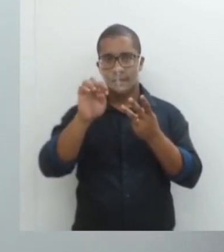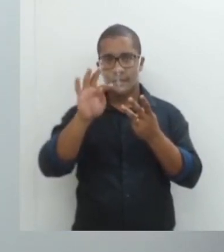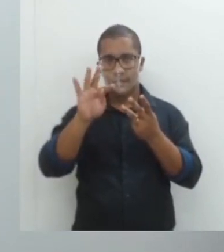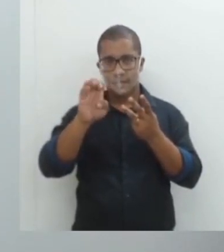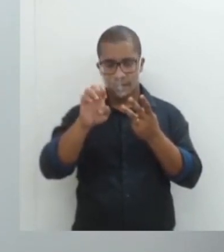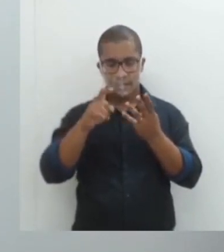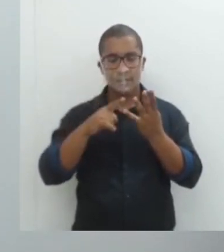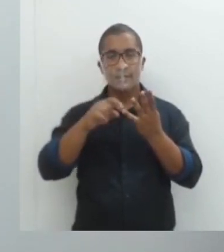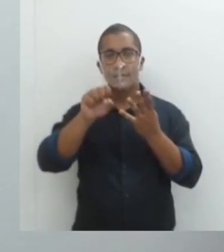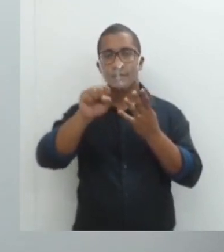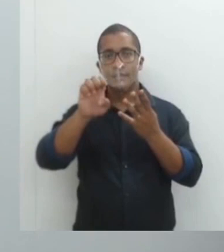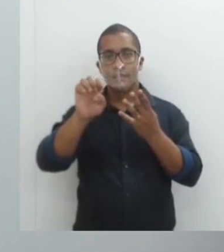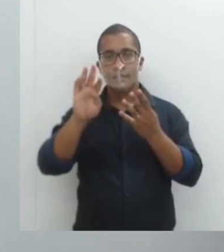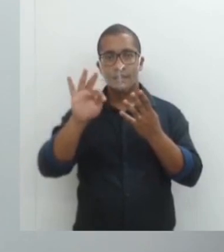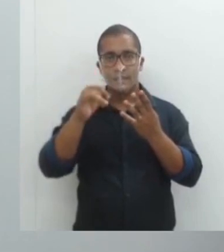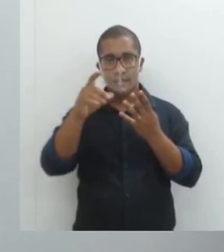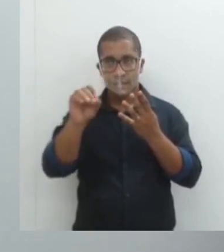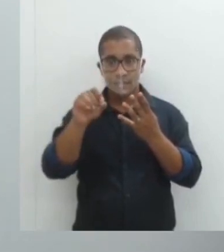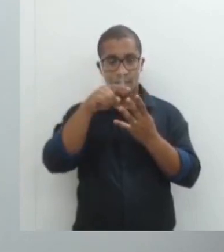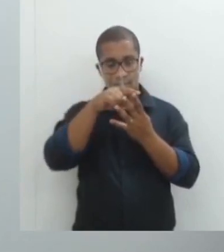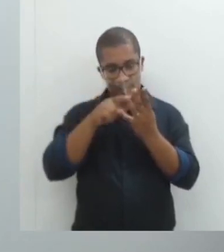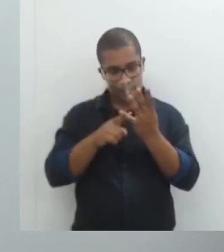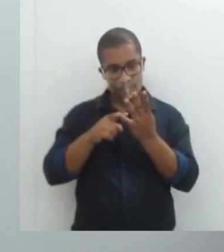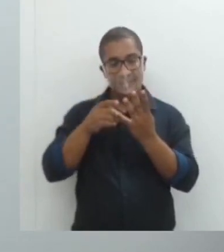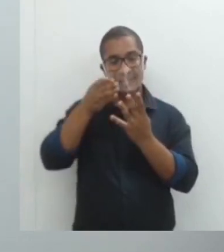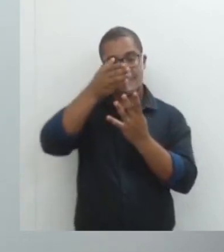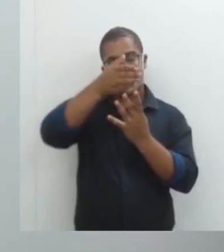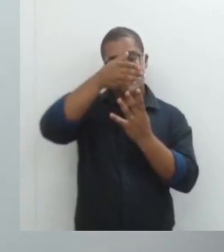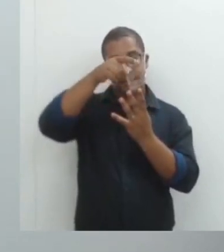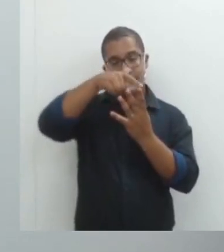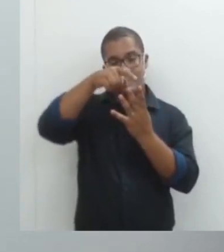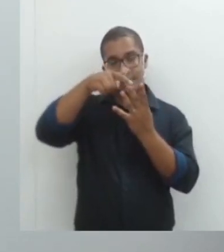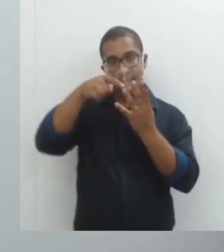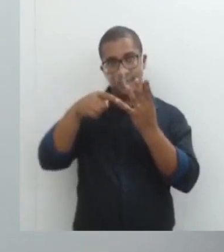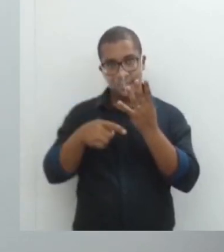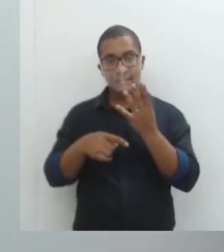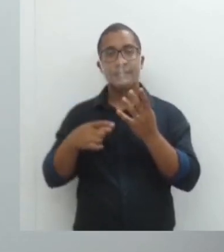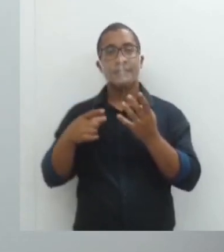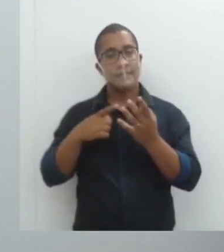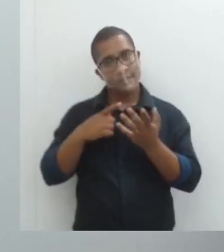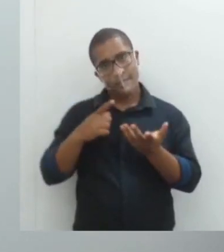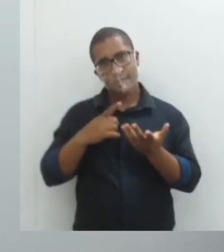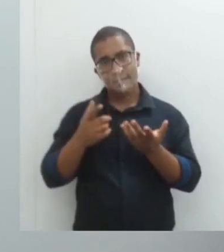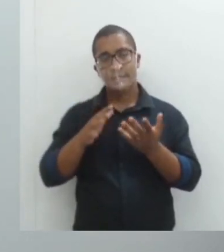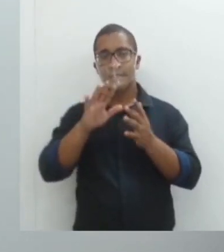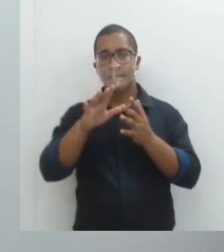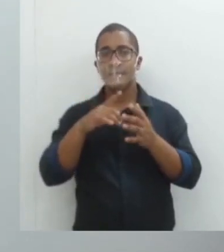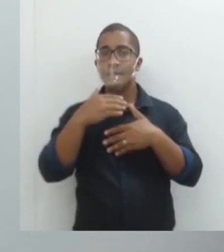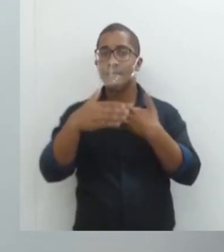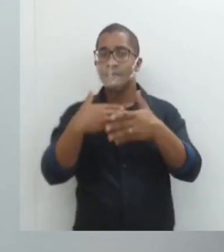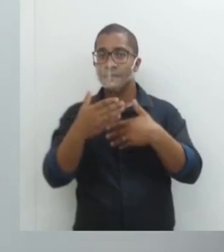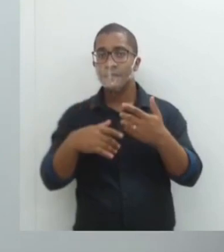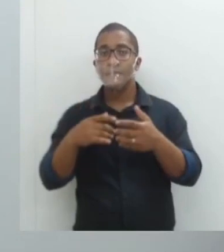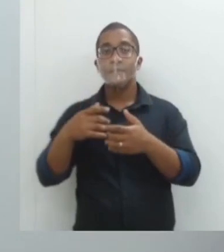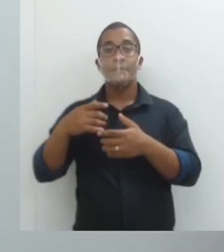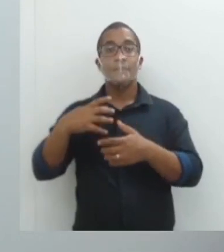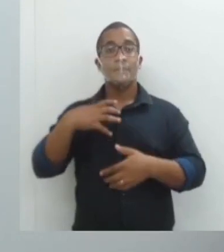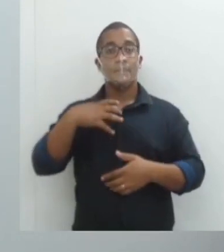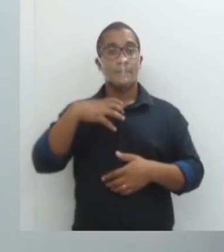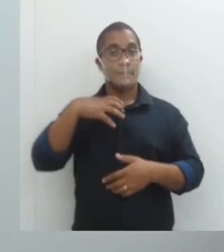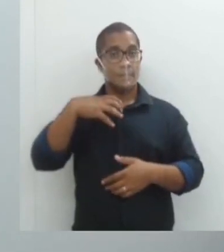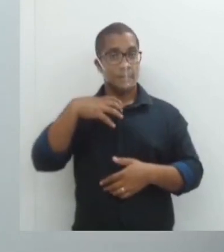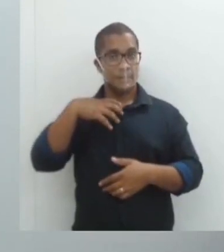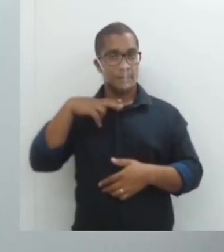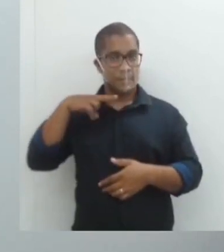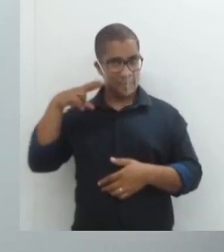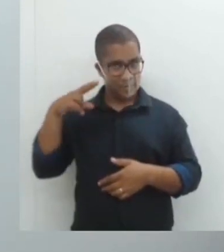regionais do nosso estado. Então, automaticamente, eles viviam nas 3. Mas, com a chegada dos portugueses, e vocês sabem